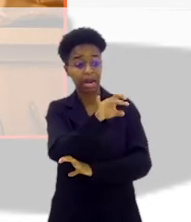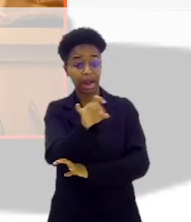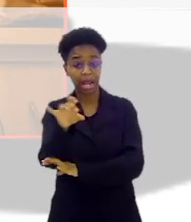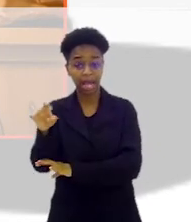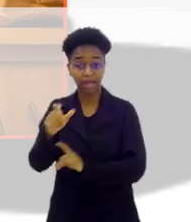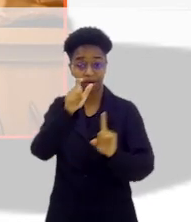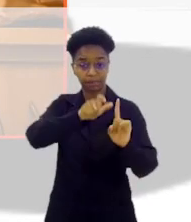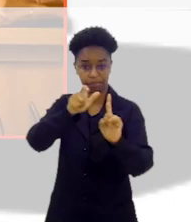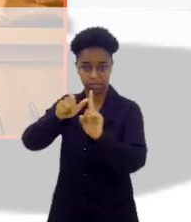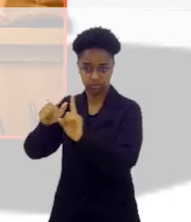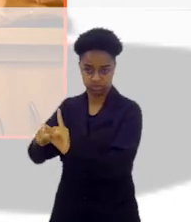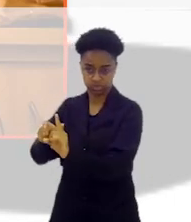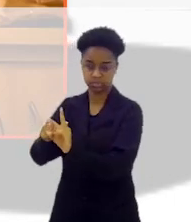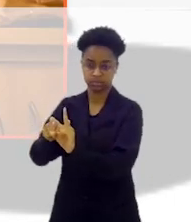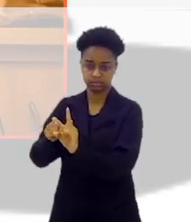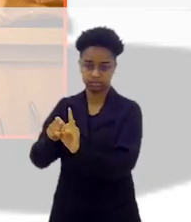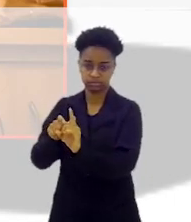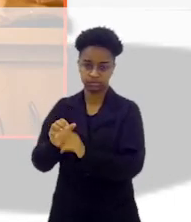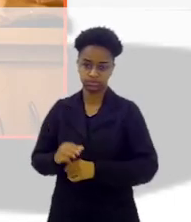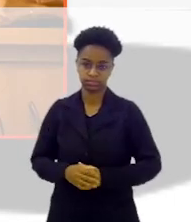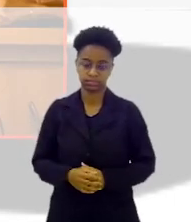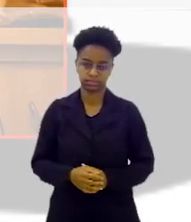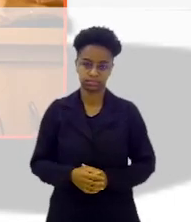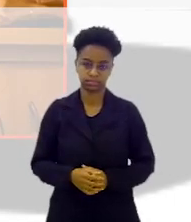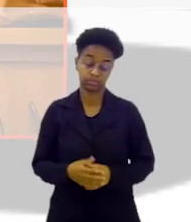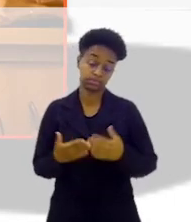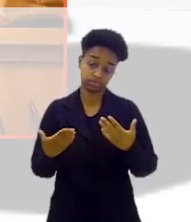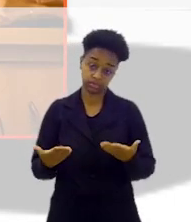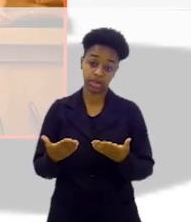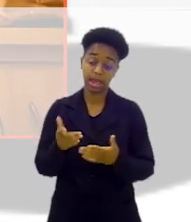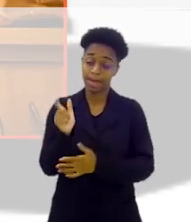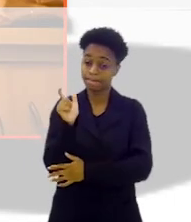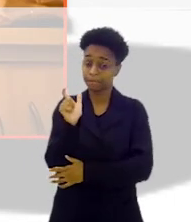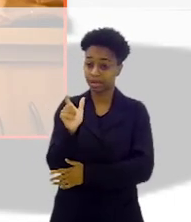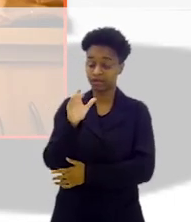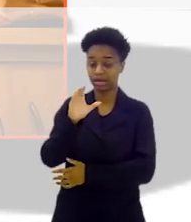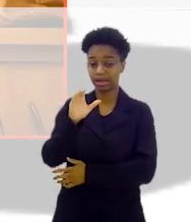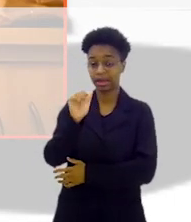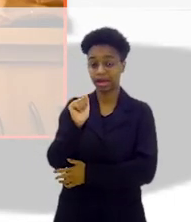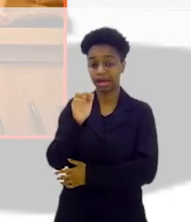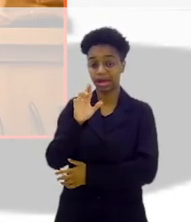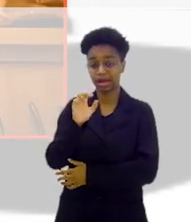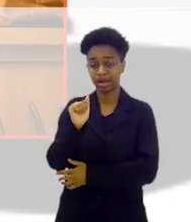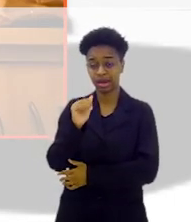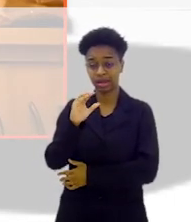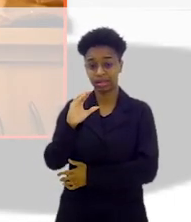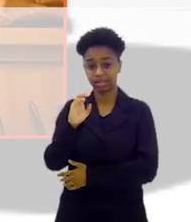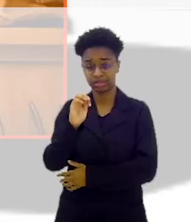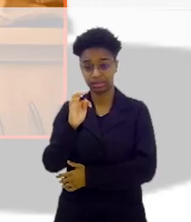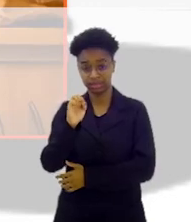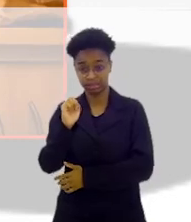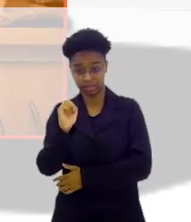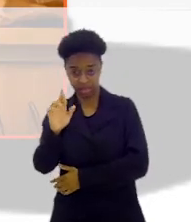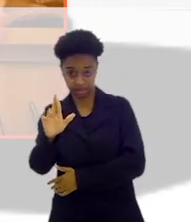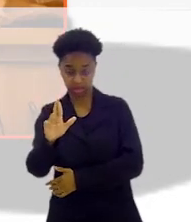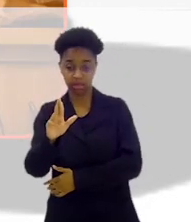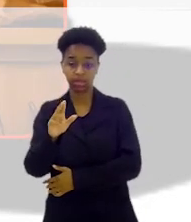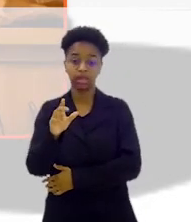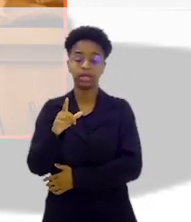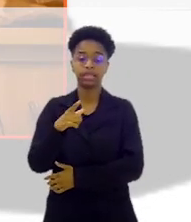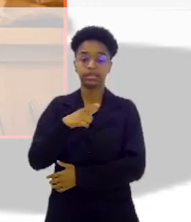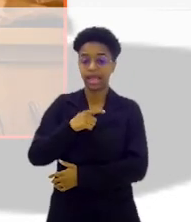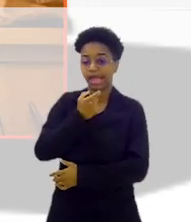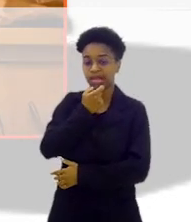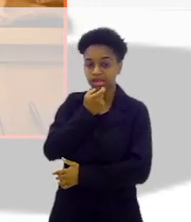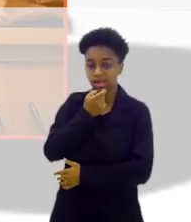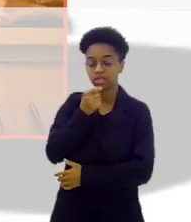de cada caráter, de cada personagem. Não é à toa que essa palavra caráter